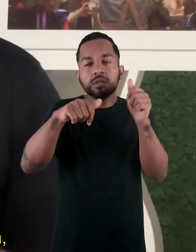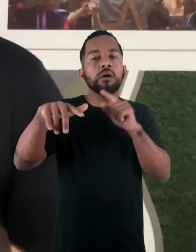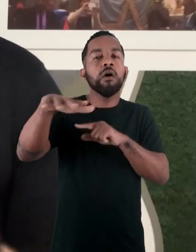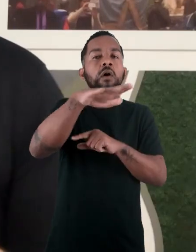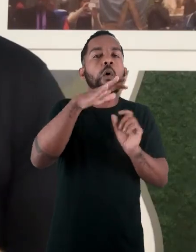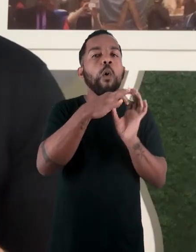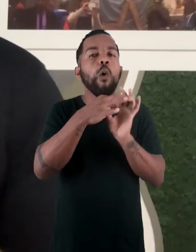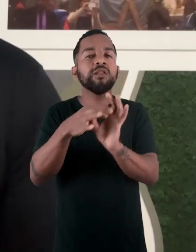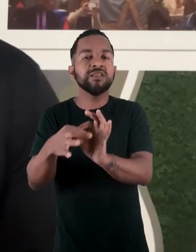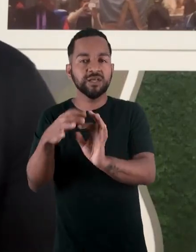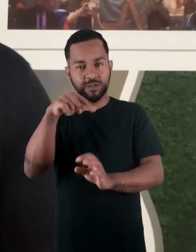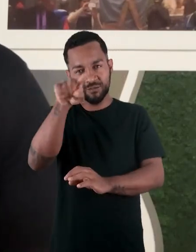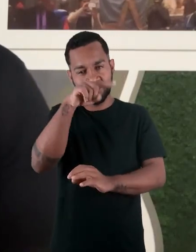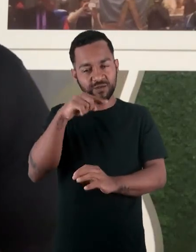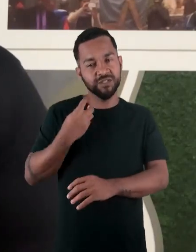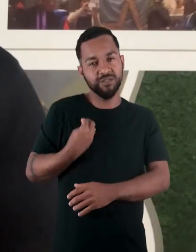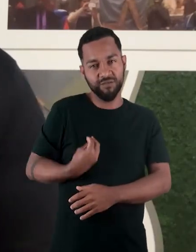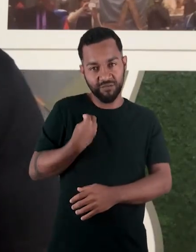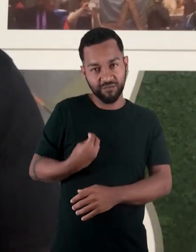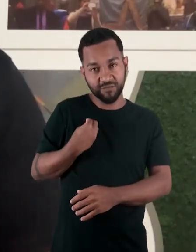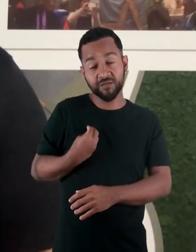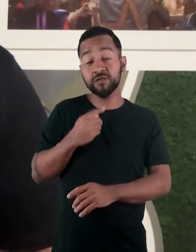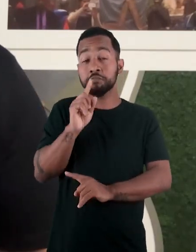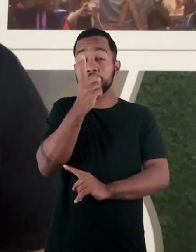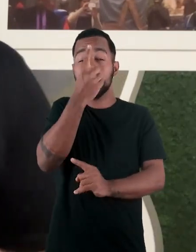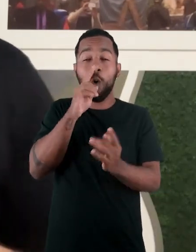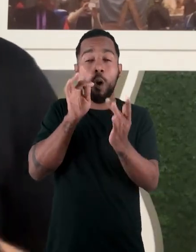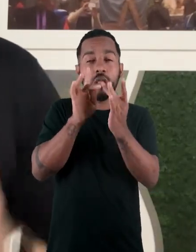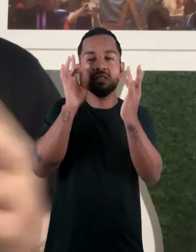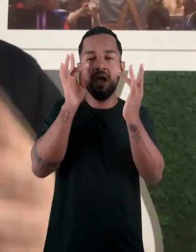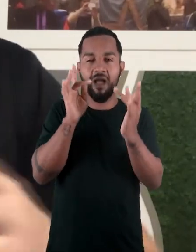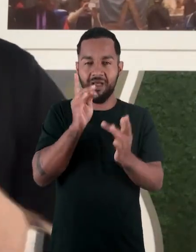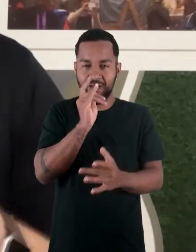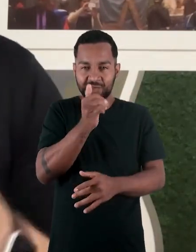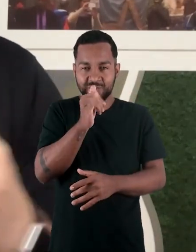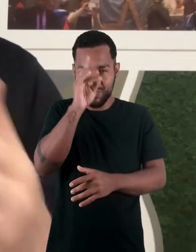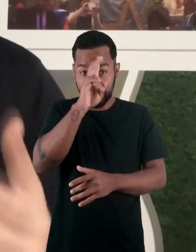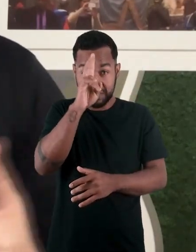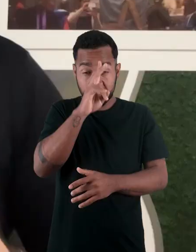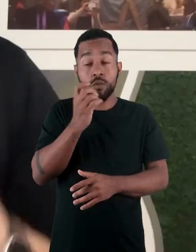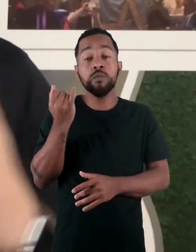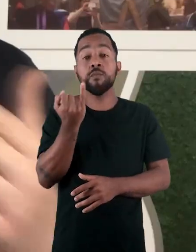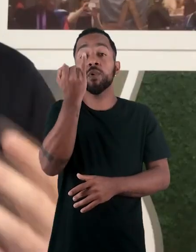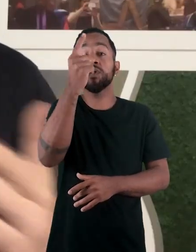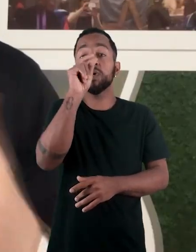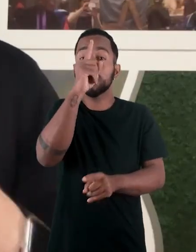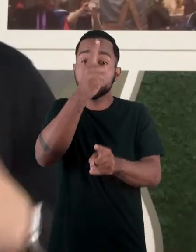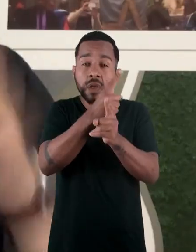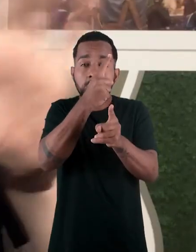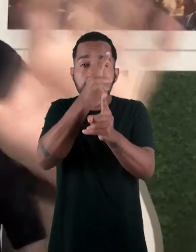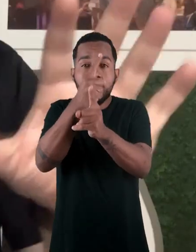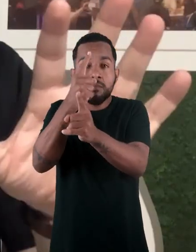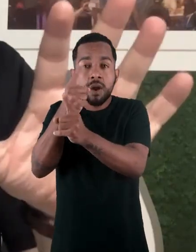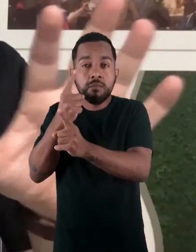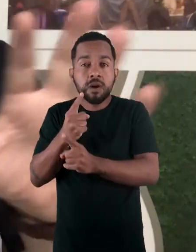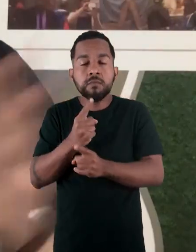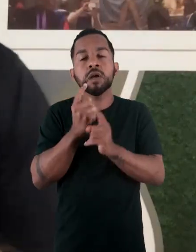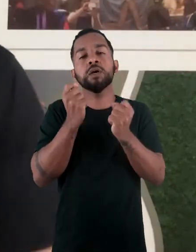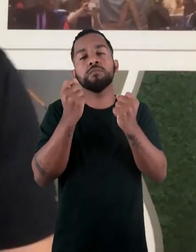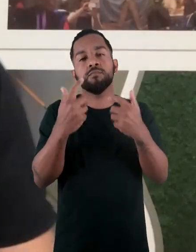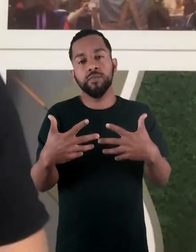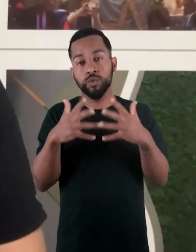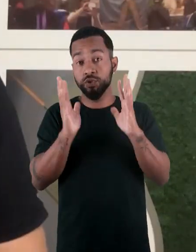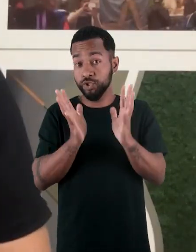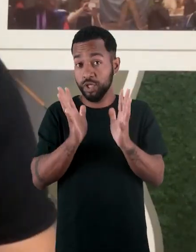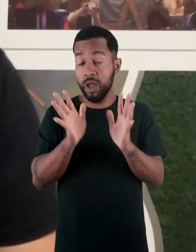enfim, ainda nesse primeiro contato com a contação de história, é importantíssimo que você vá identificando o que faz sentido para você ou não, como a gente já falou,